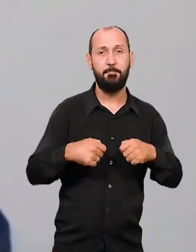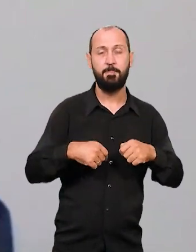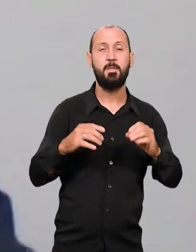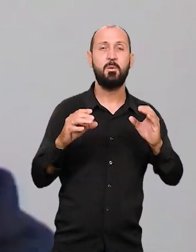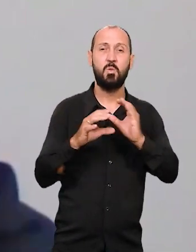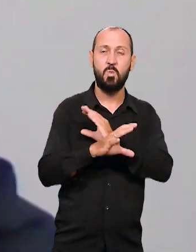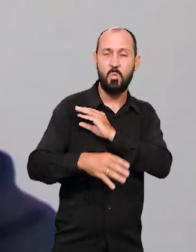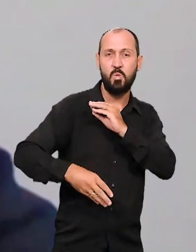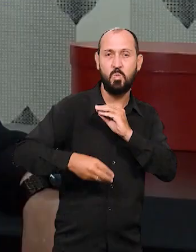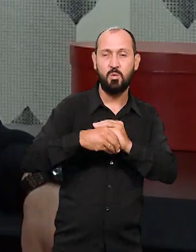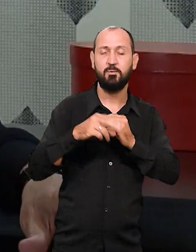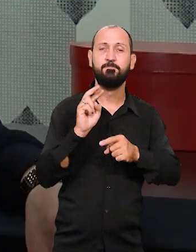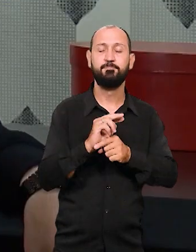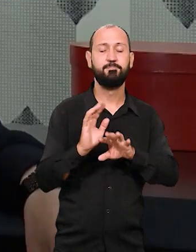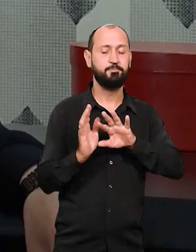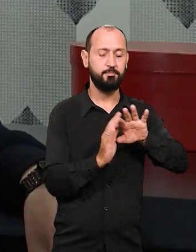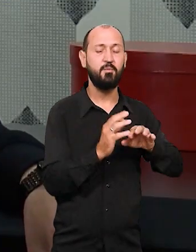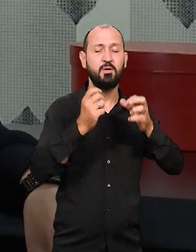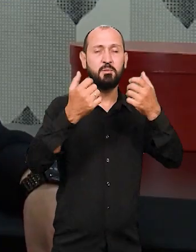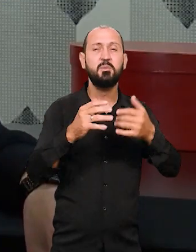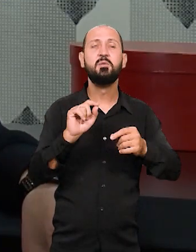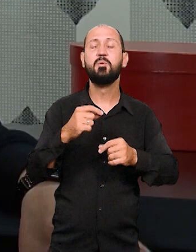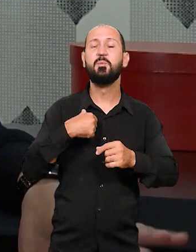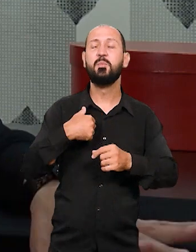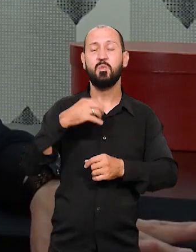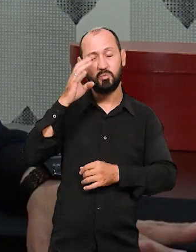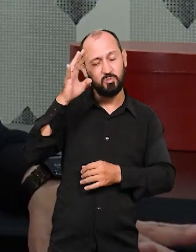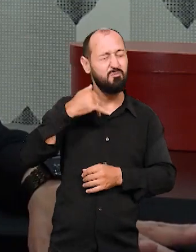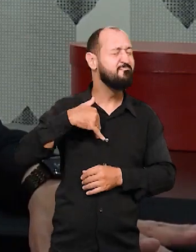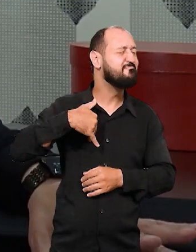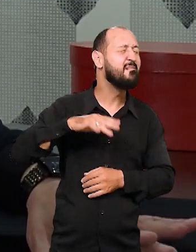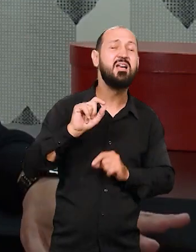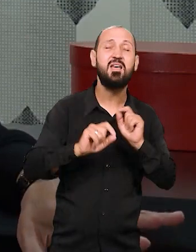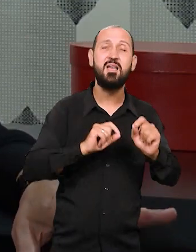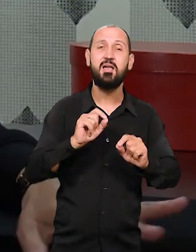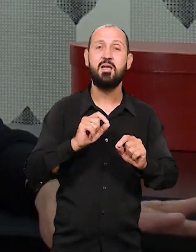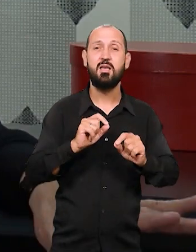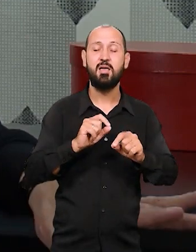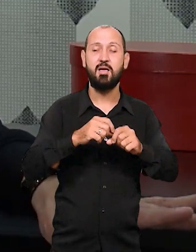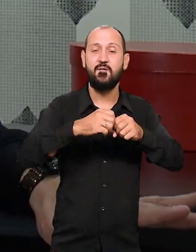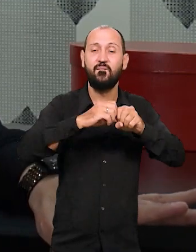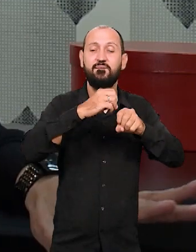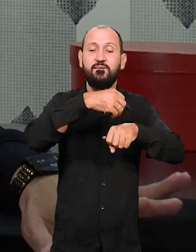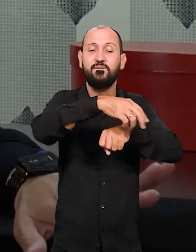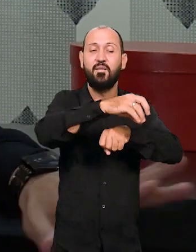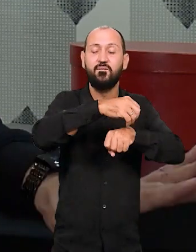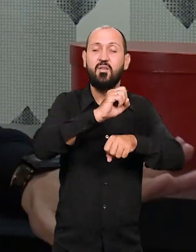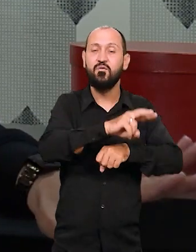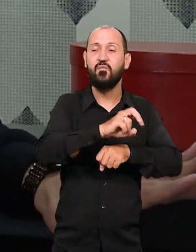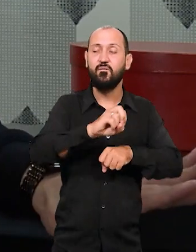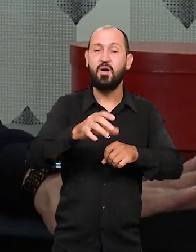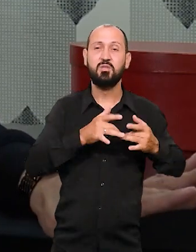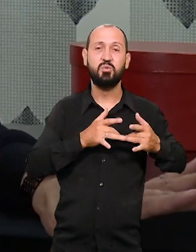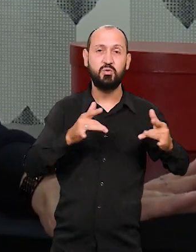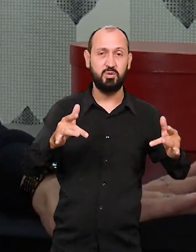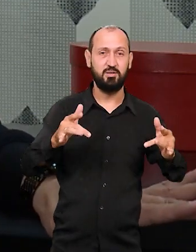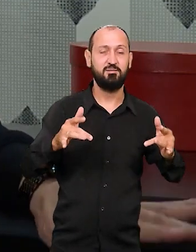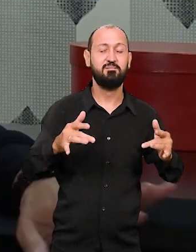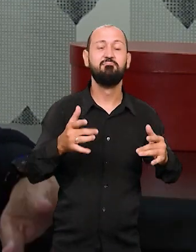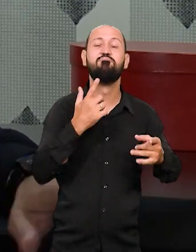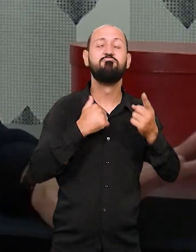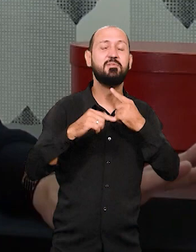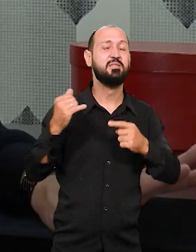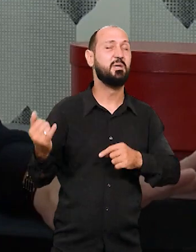ser completamente preservado. Eu costumo dizer o seguinte, que o meu maior sonho é contaminar as pessoas com o vírus da solidariedade